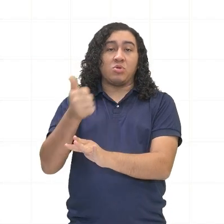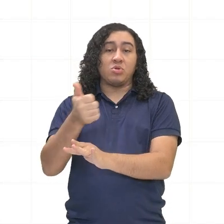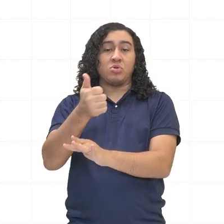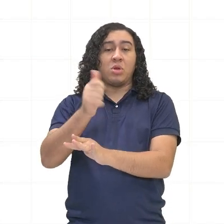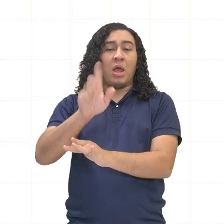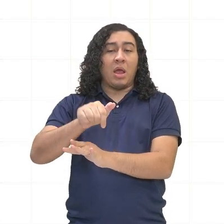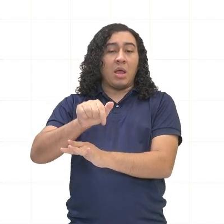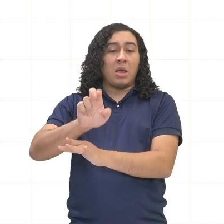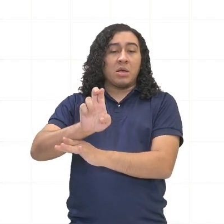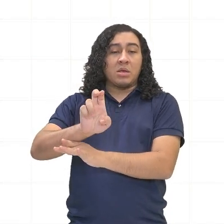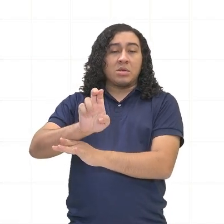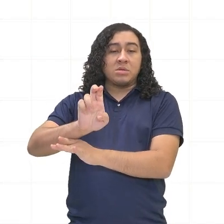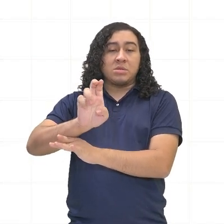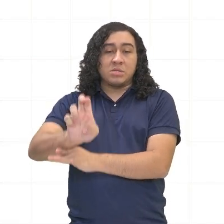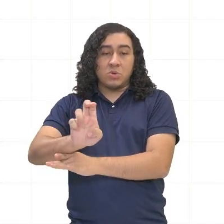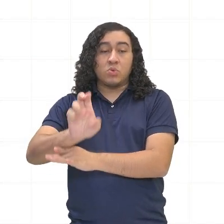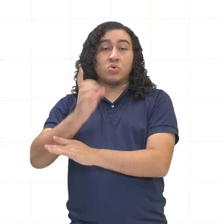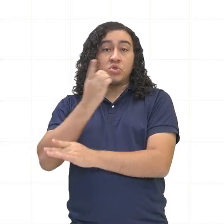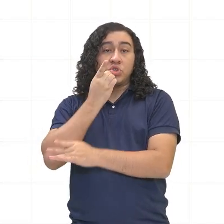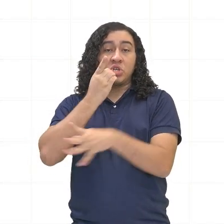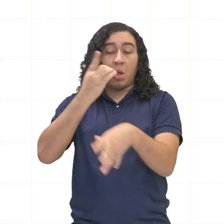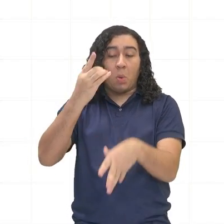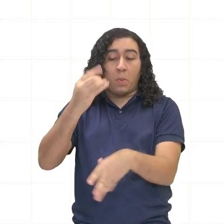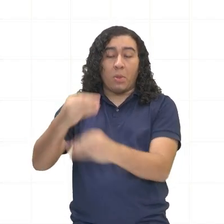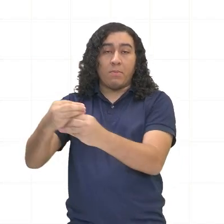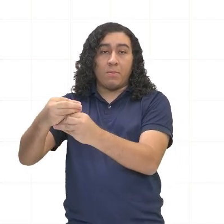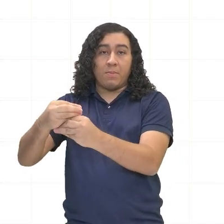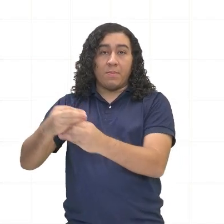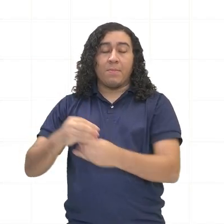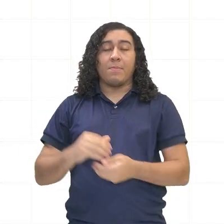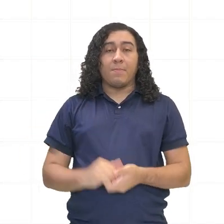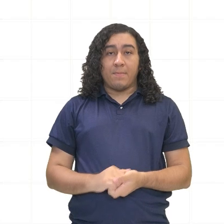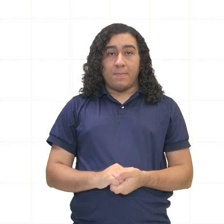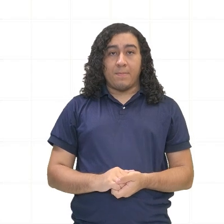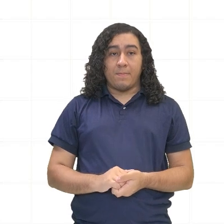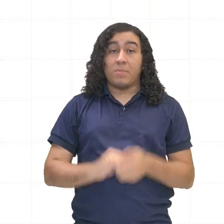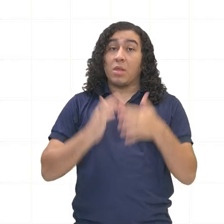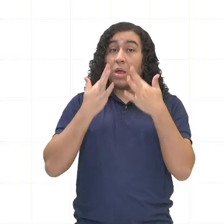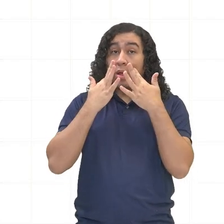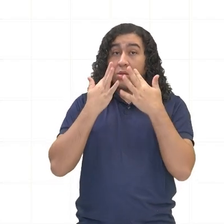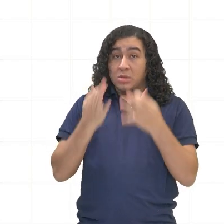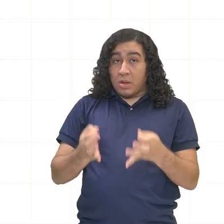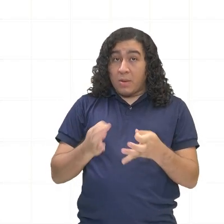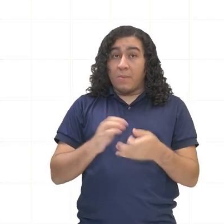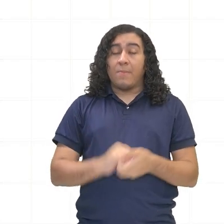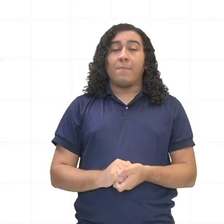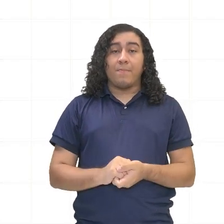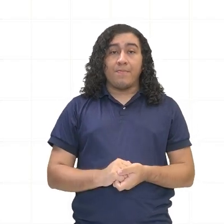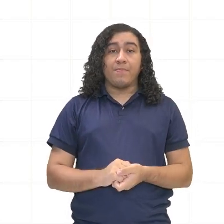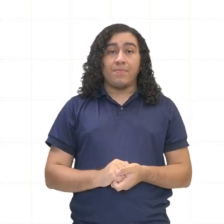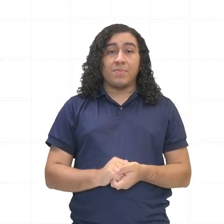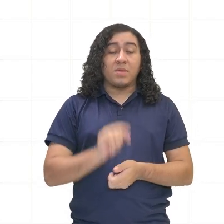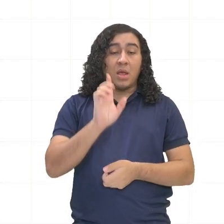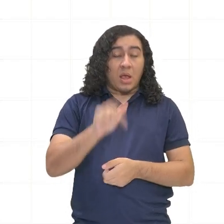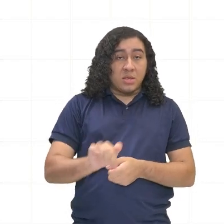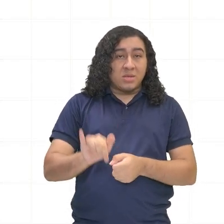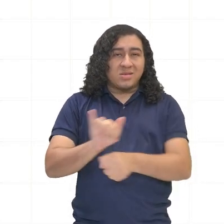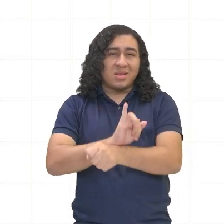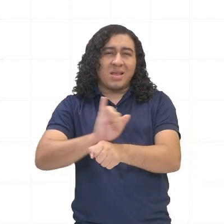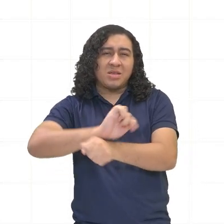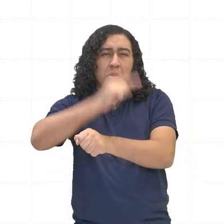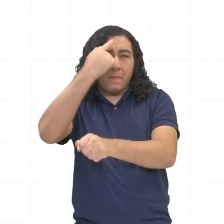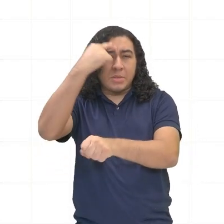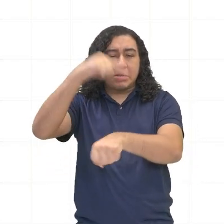você já percebe que o modo de lidar com o tempo e com os dias dos egípcios, ele nem sempre foi